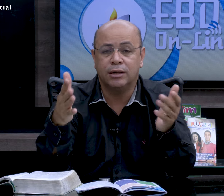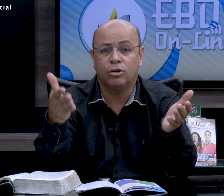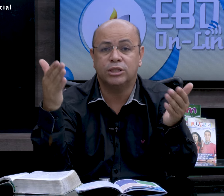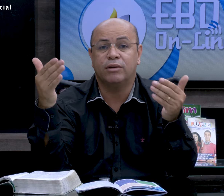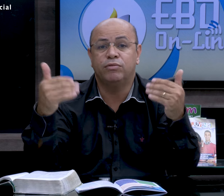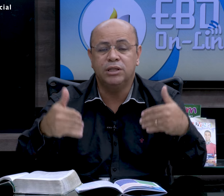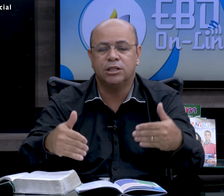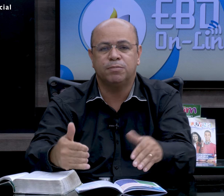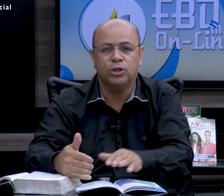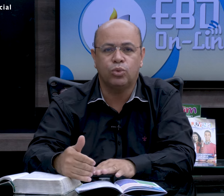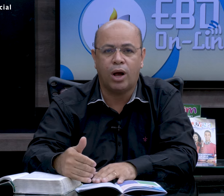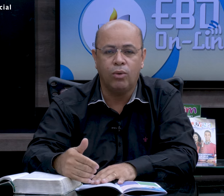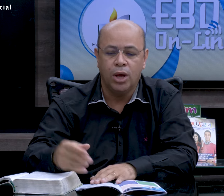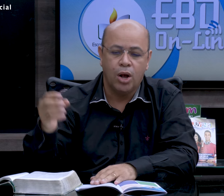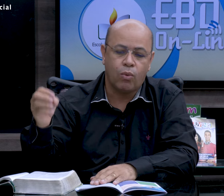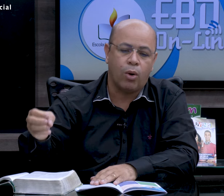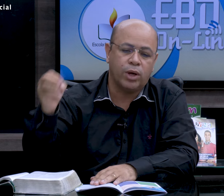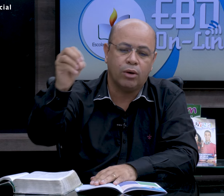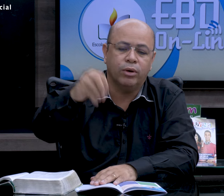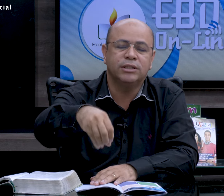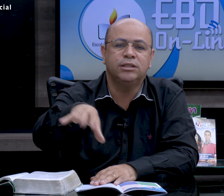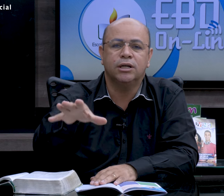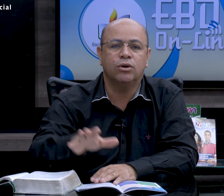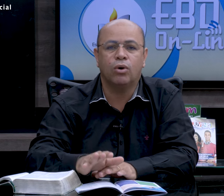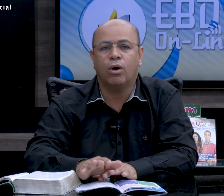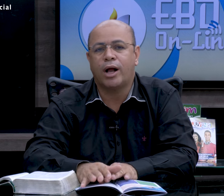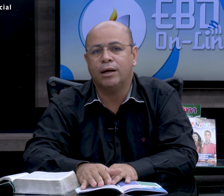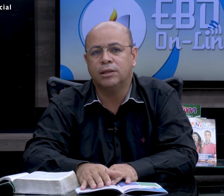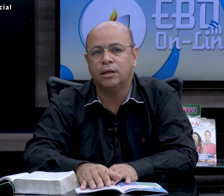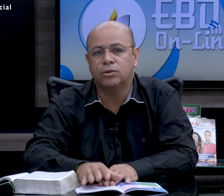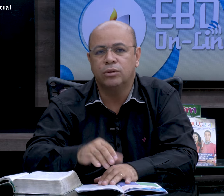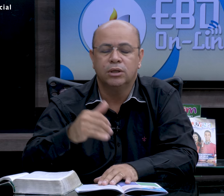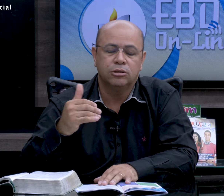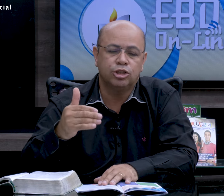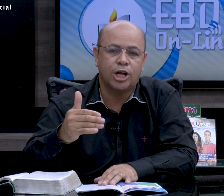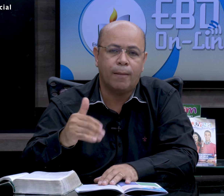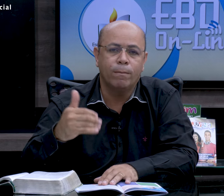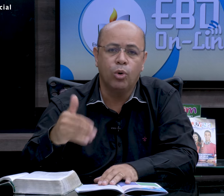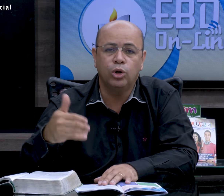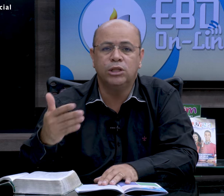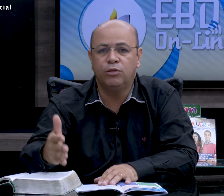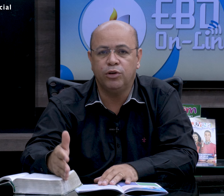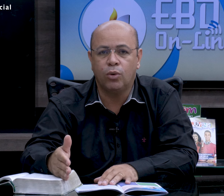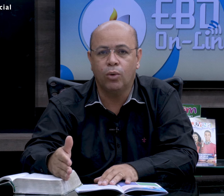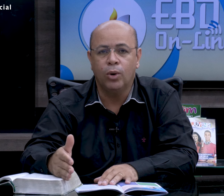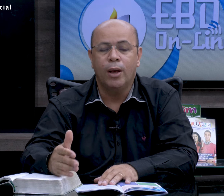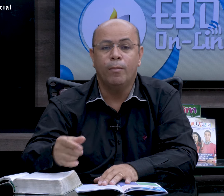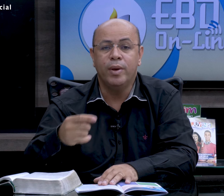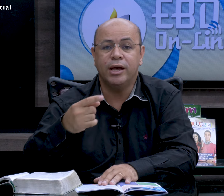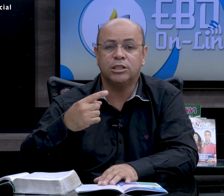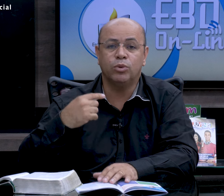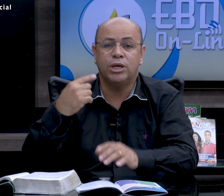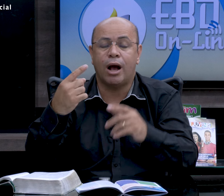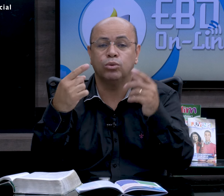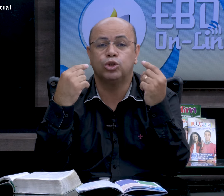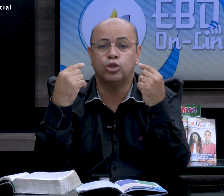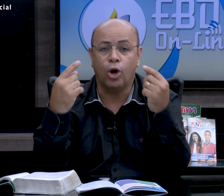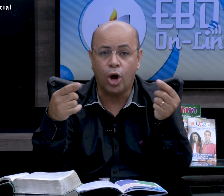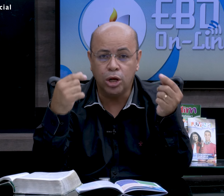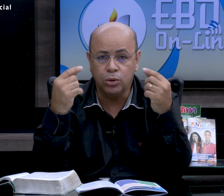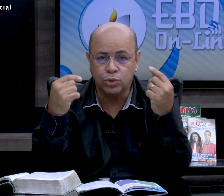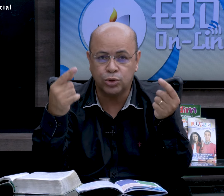representando a nossa vida espiritual qualquer coisinha que eu colocar dentro já modificou mesmo que